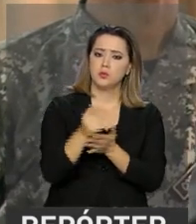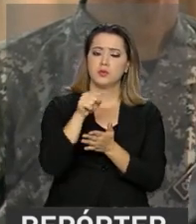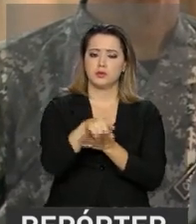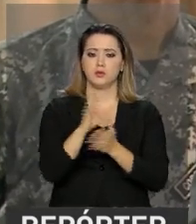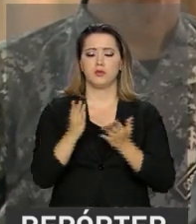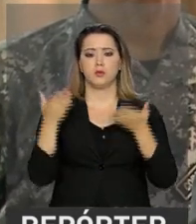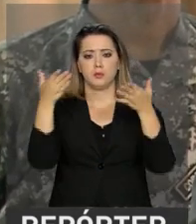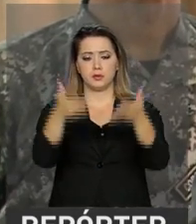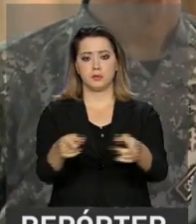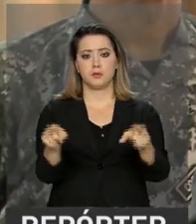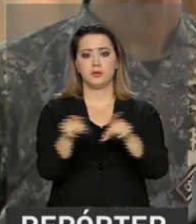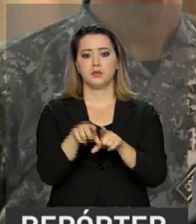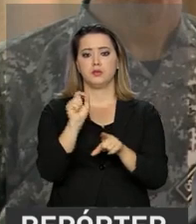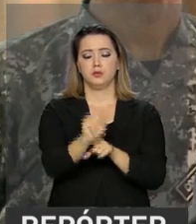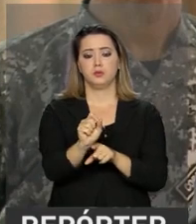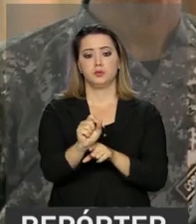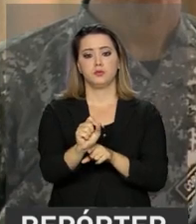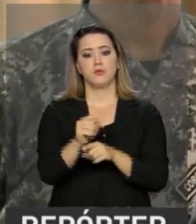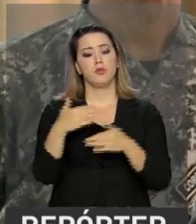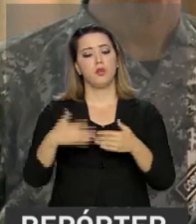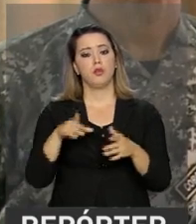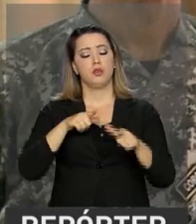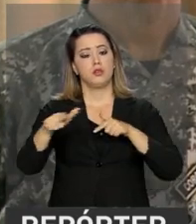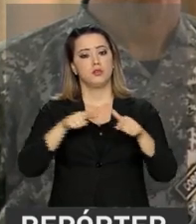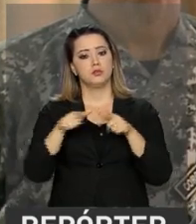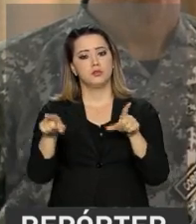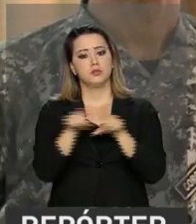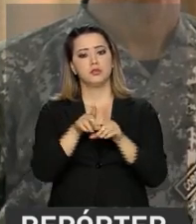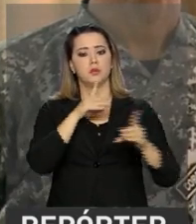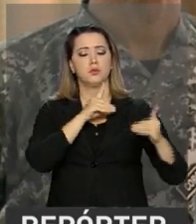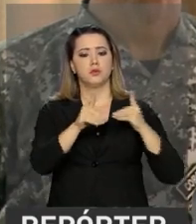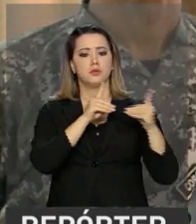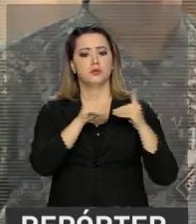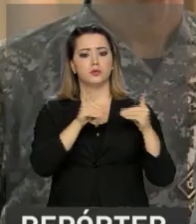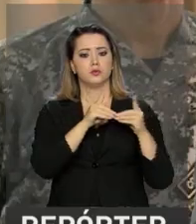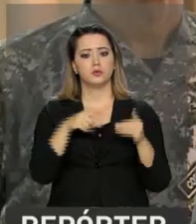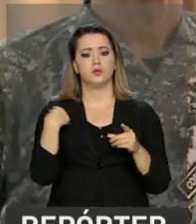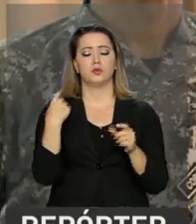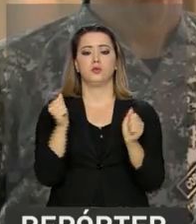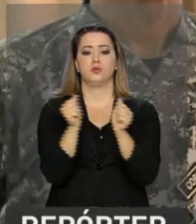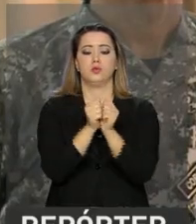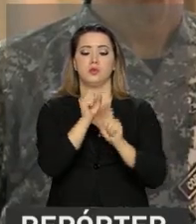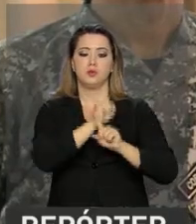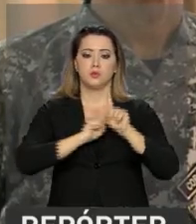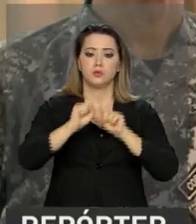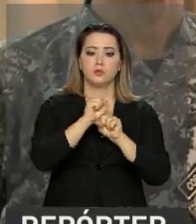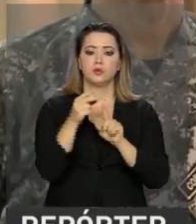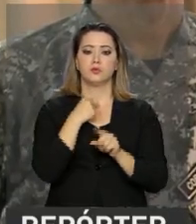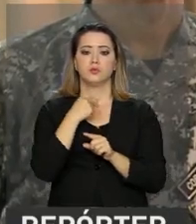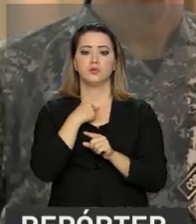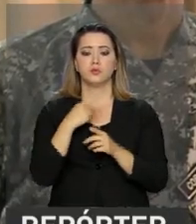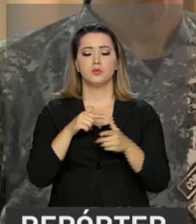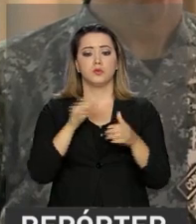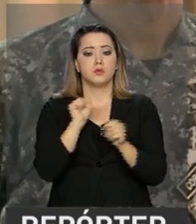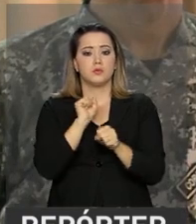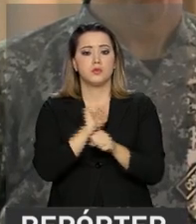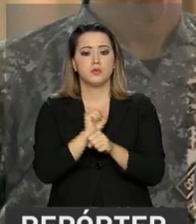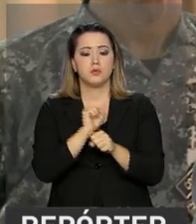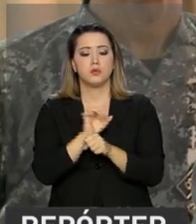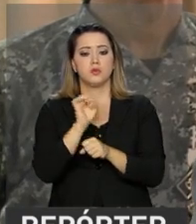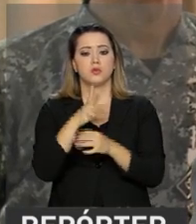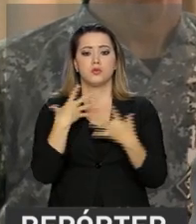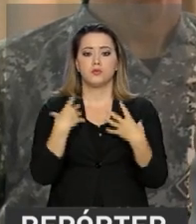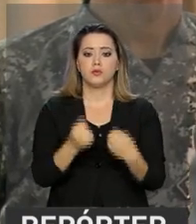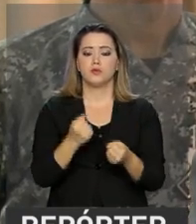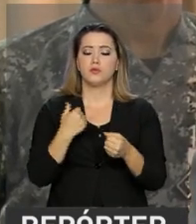a participação ativa e o diálogo com a sociedade não vamos parar por aí até porque não vamos